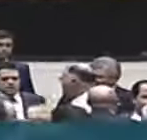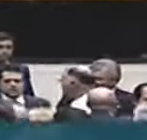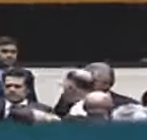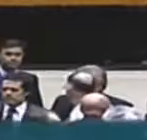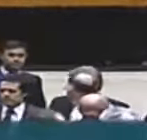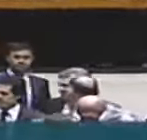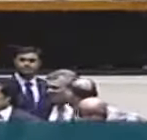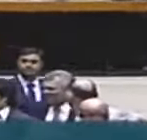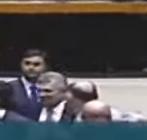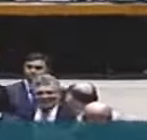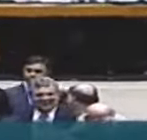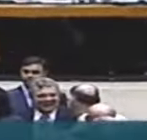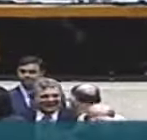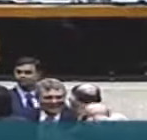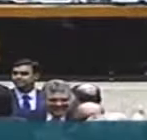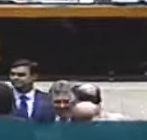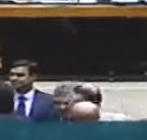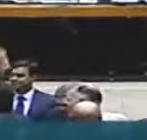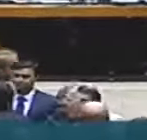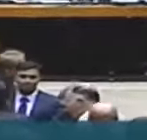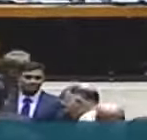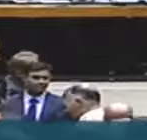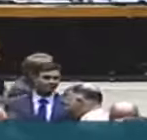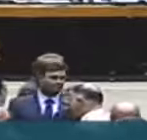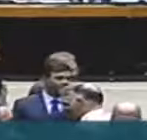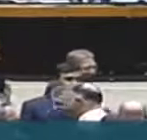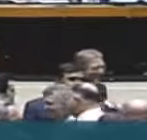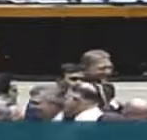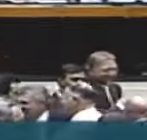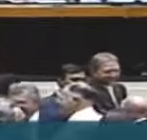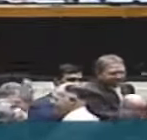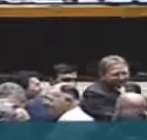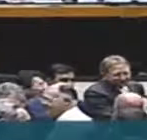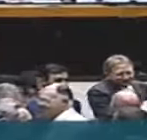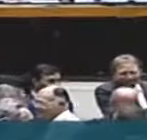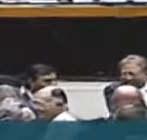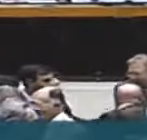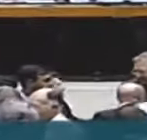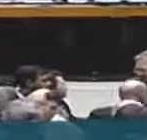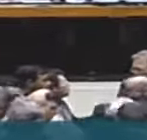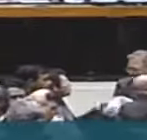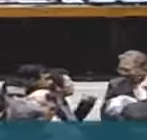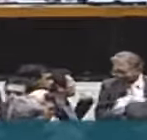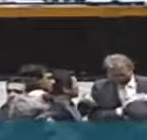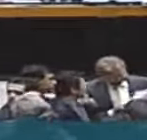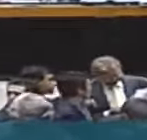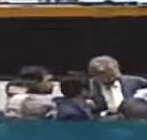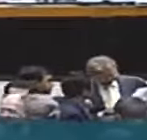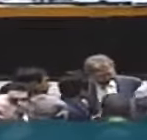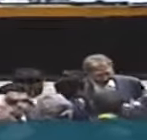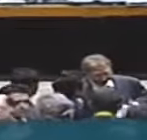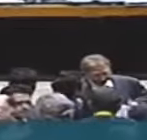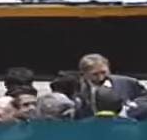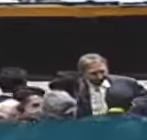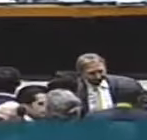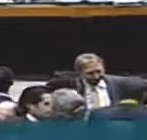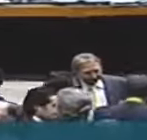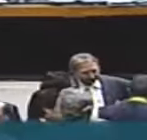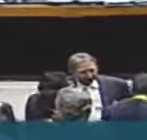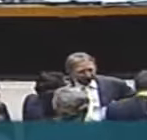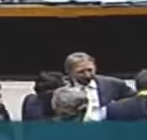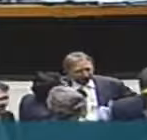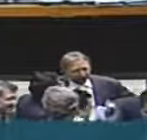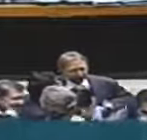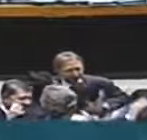trazendo para você ao longo da transmissão detalhes. A repórter Paula Bittar já está aqui com a gente. Daqui a pouquinho vamos informando você que está sintonizado na TV Câmara e